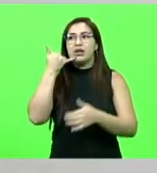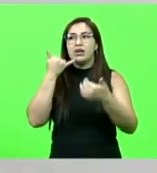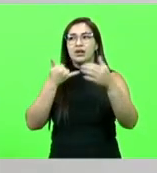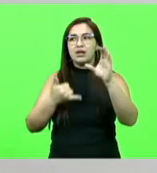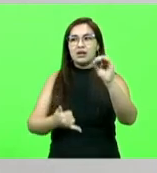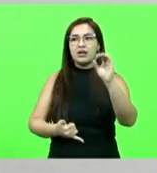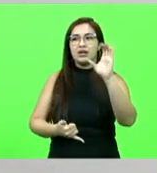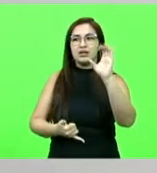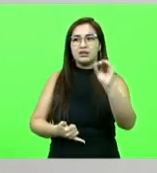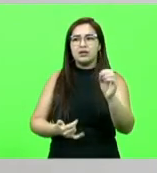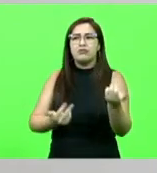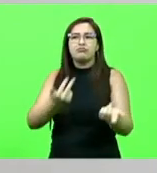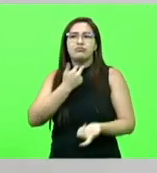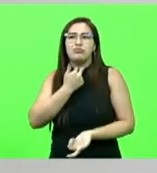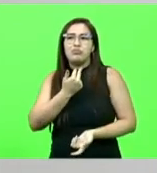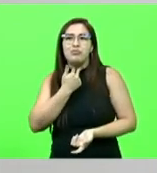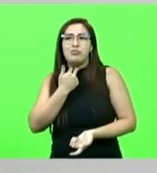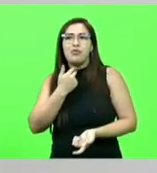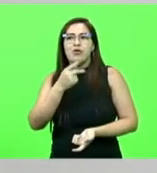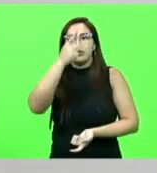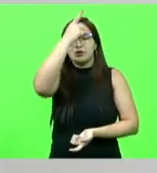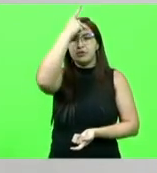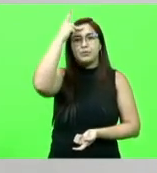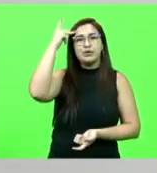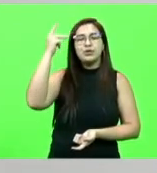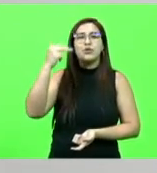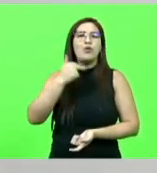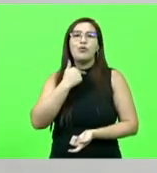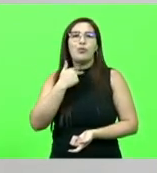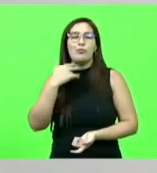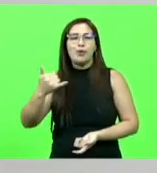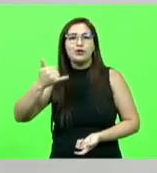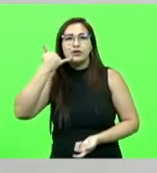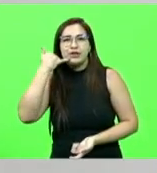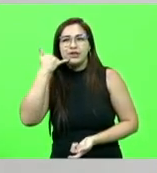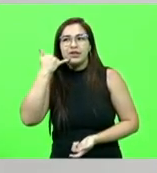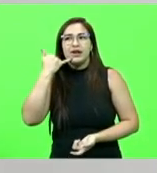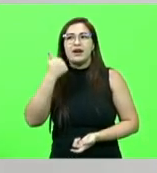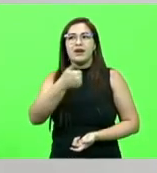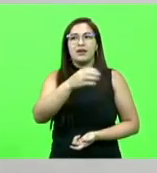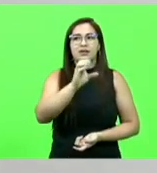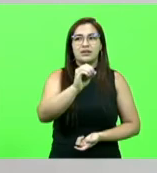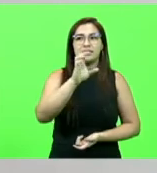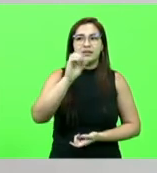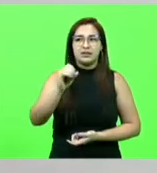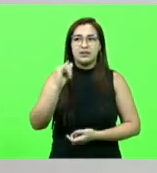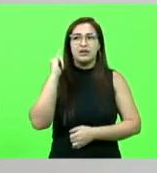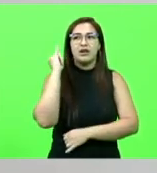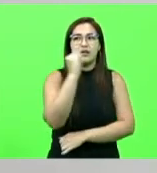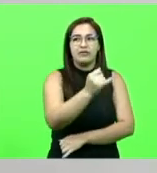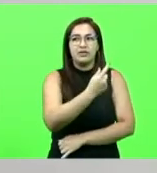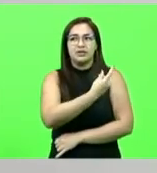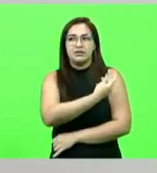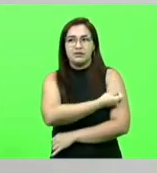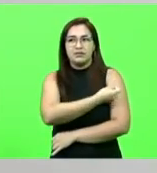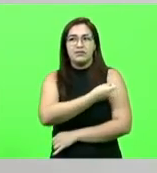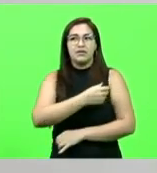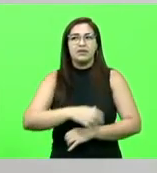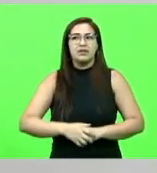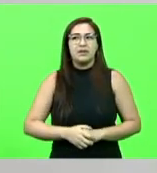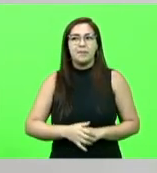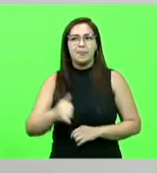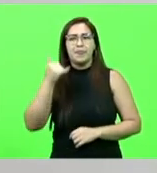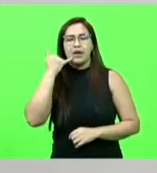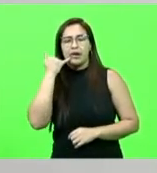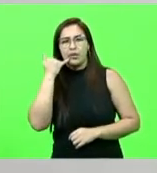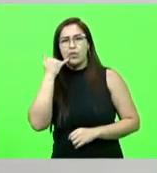não pode, as pessoas não podem mais ligar para o Disque 100 e falar sobre vacina. Alô, Disque 100, por favor,